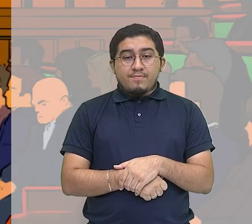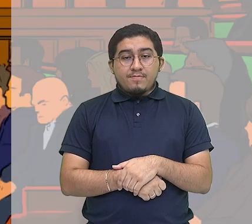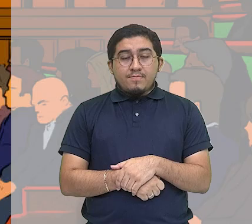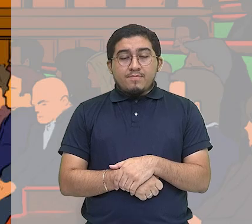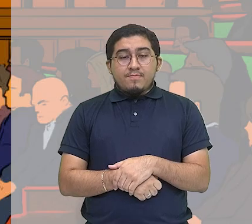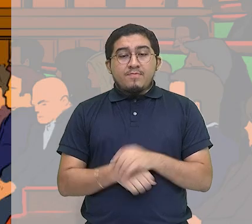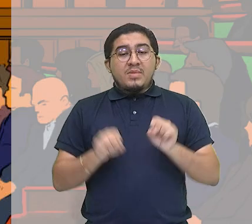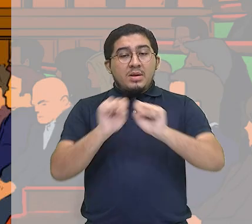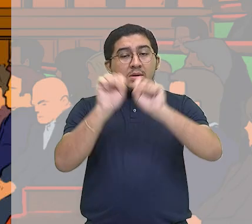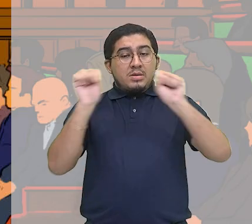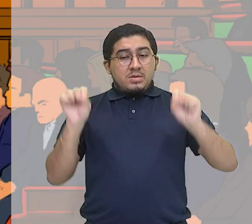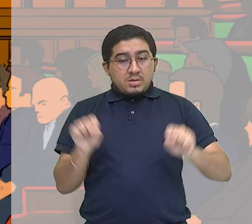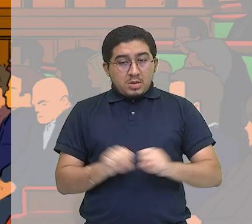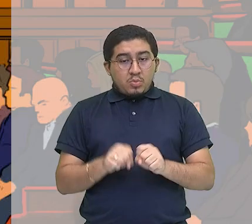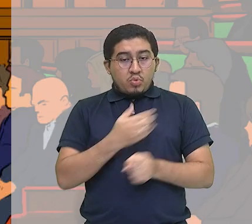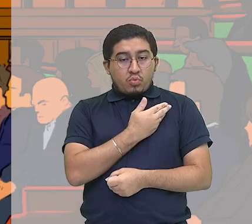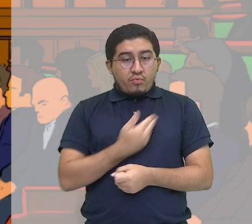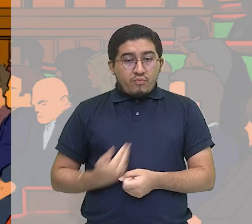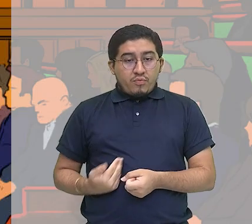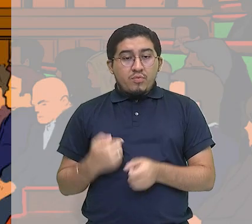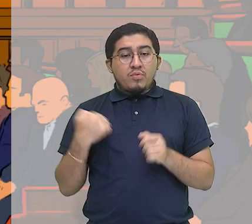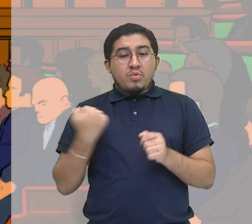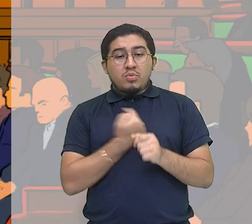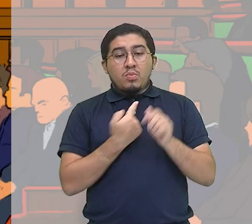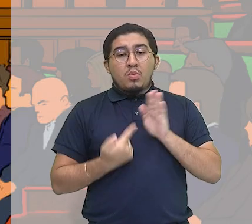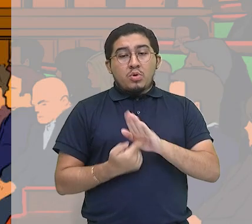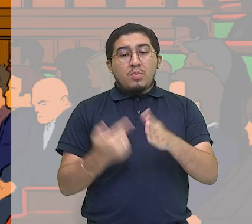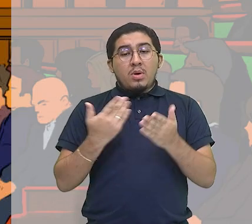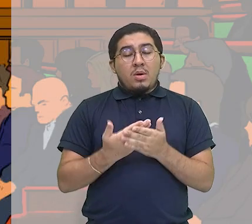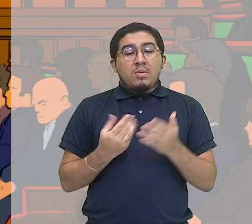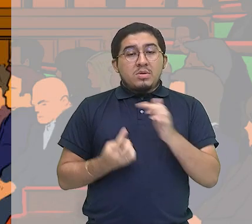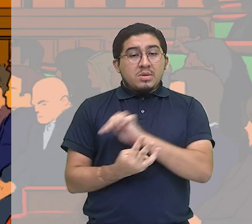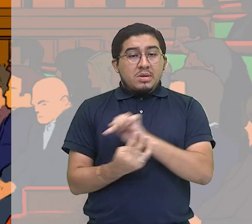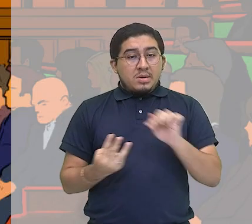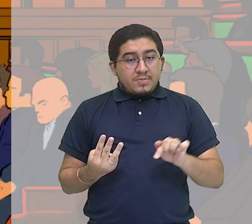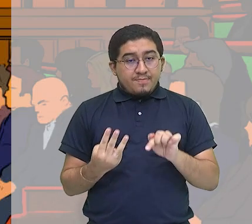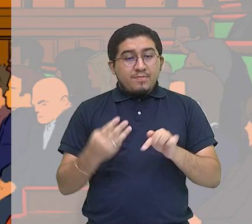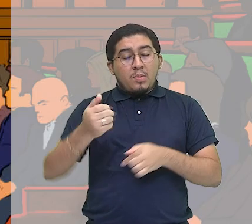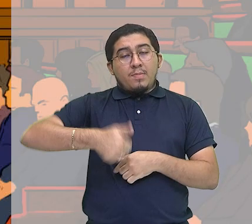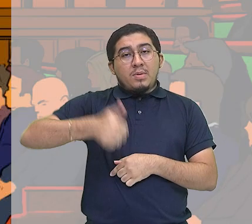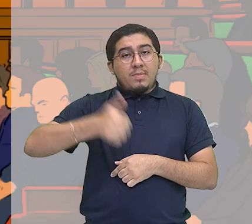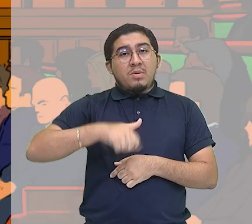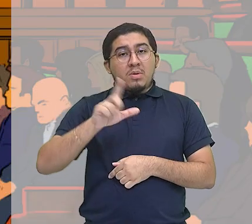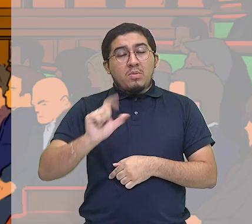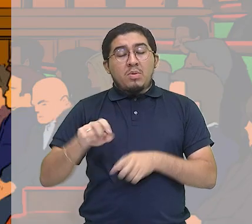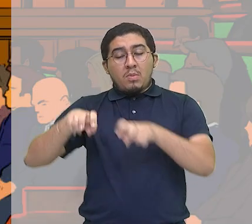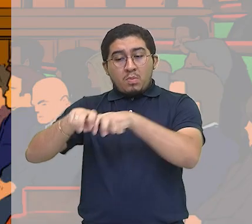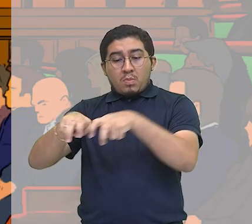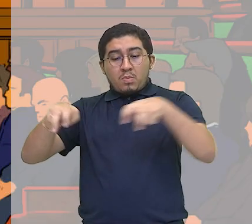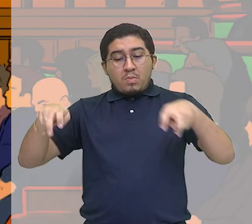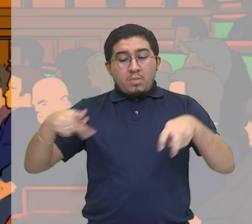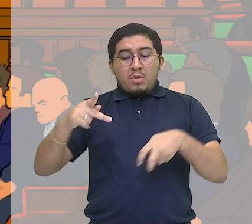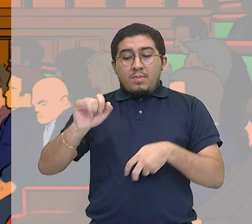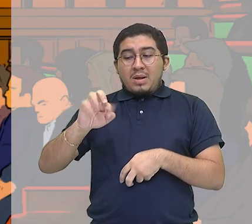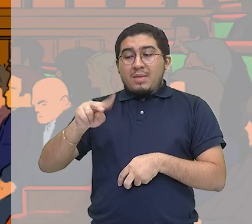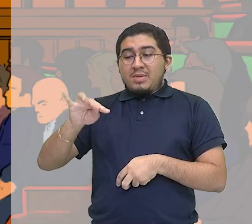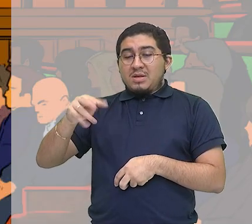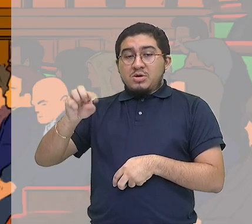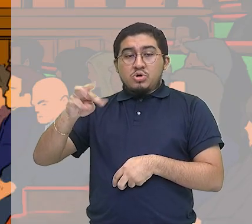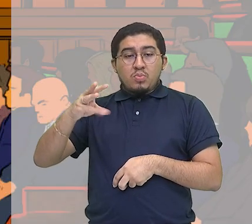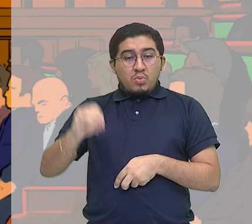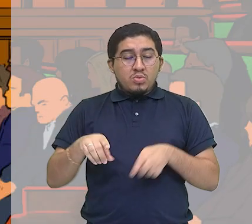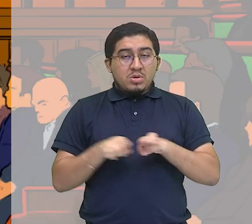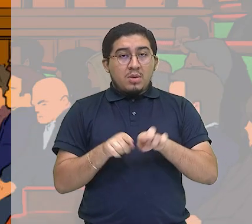Os sistemas de governo que nós apresentamos aqui em nossas aulas foram 3. O primeiro foi o parlamentarista, o segundo